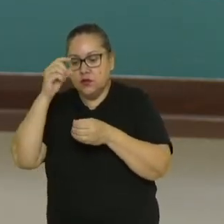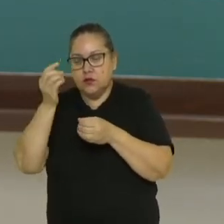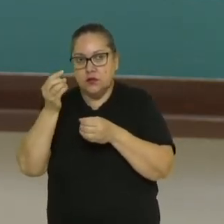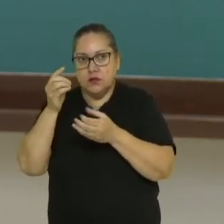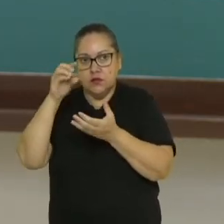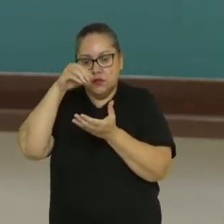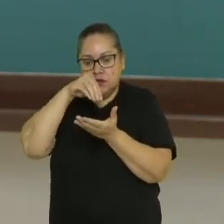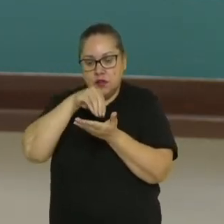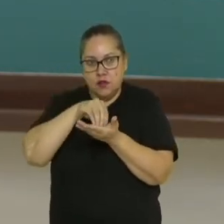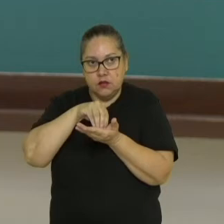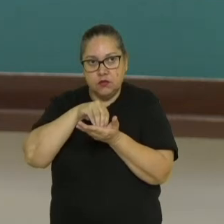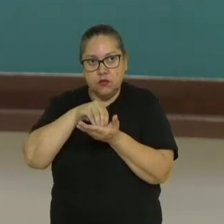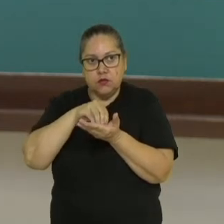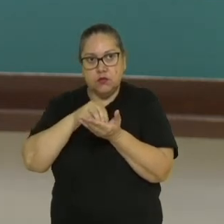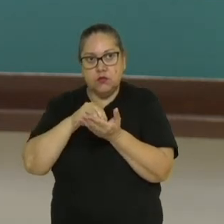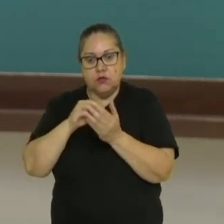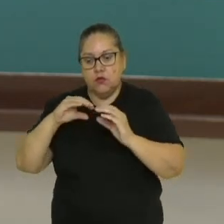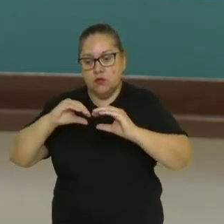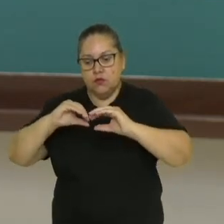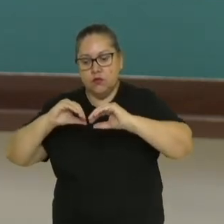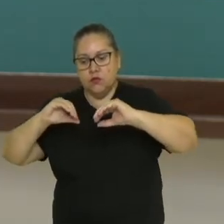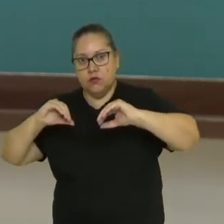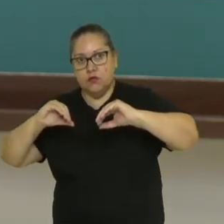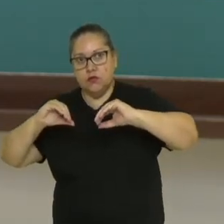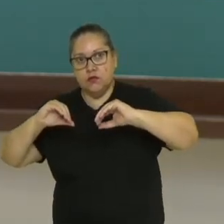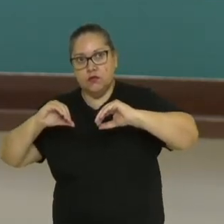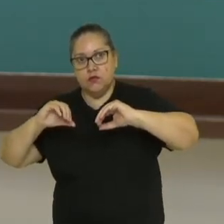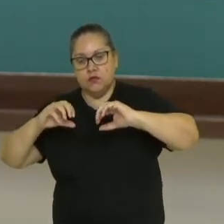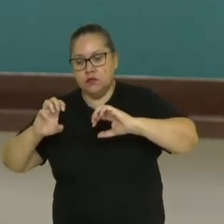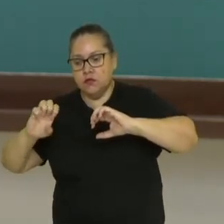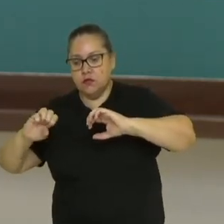placa equatorial, e a fibra do fuso